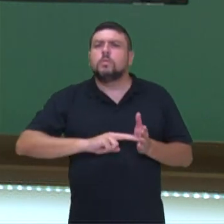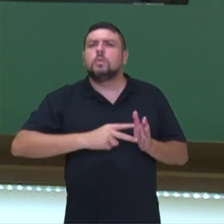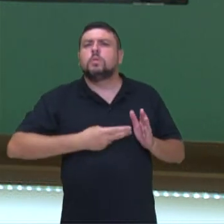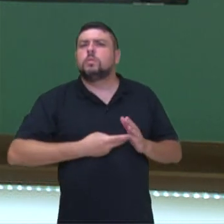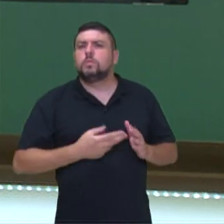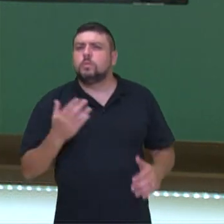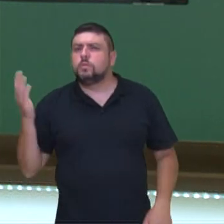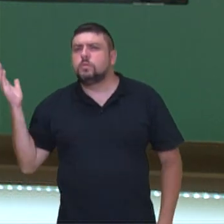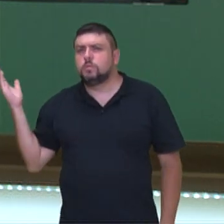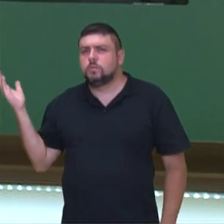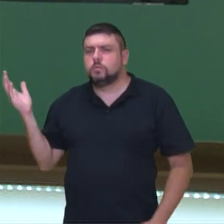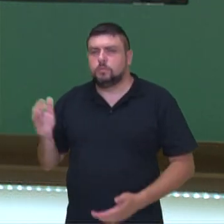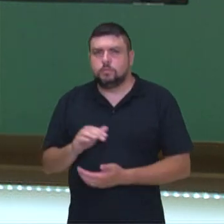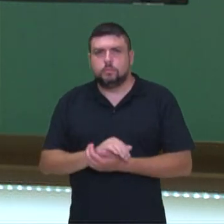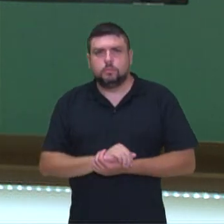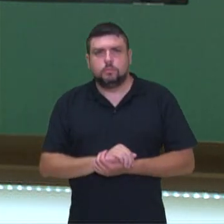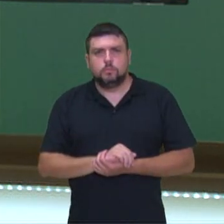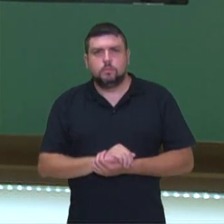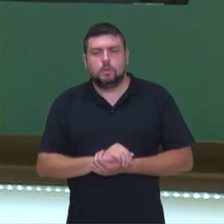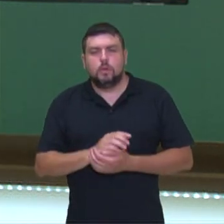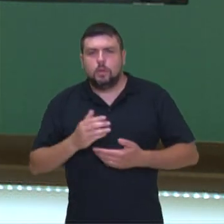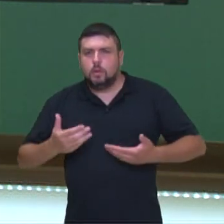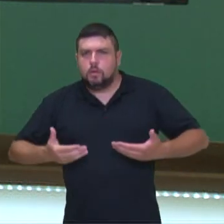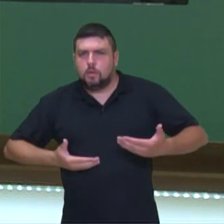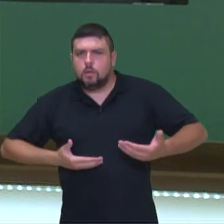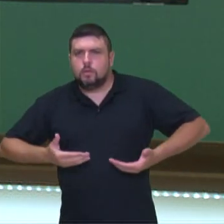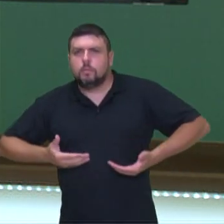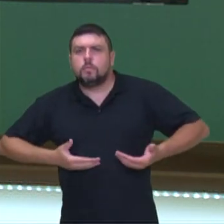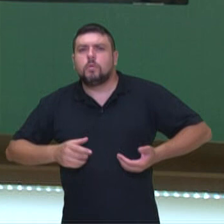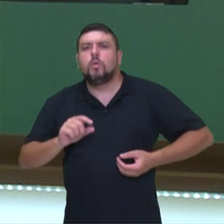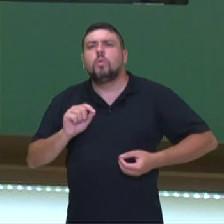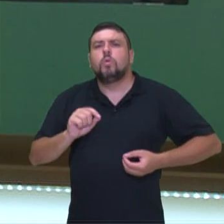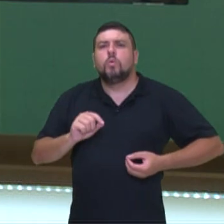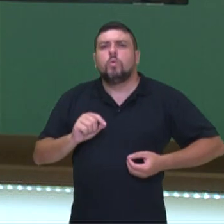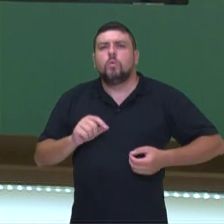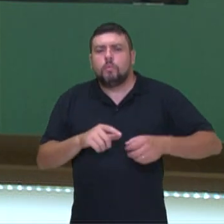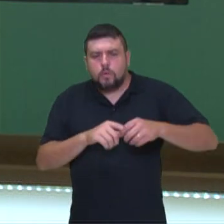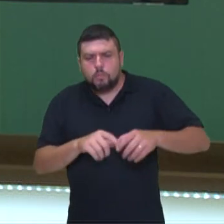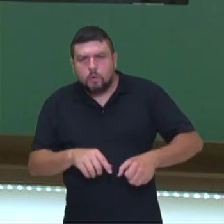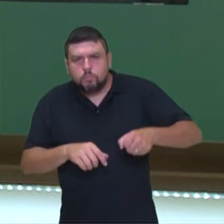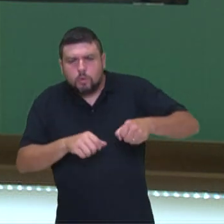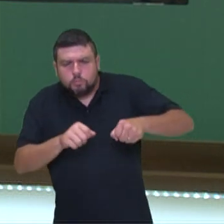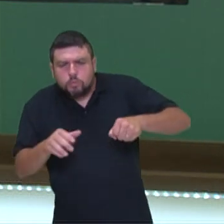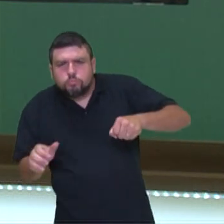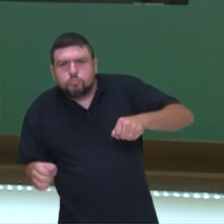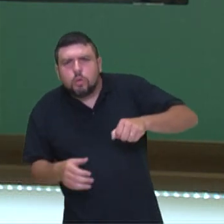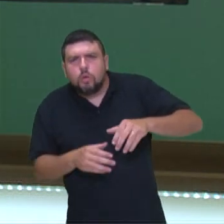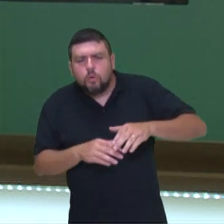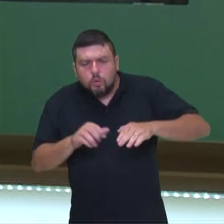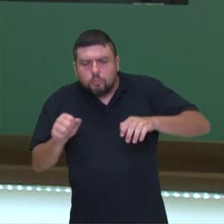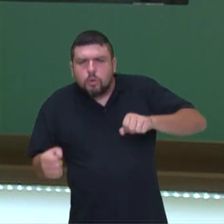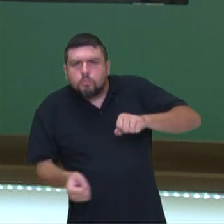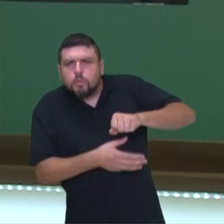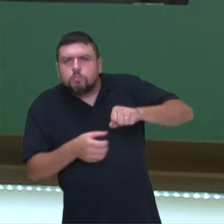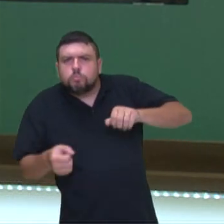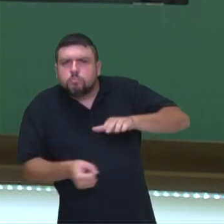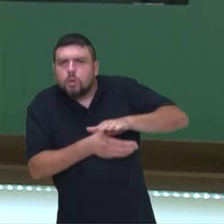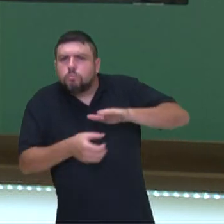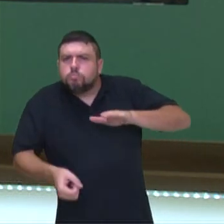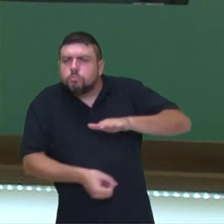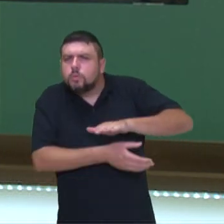essa obra? É uma empregada doméstica colocando a sujeira por debaixo dos panos. É como se toda